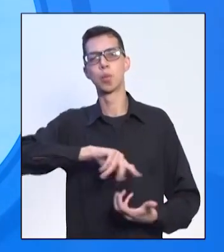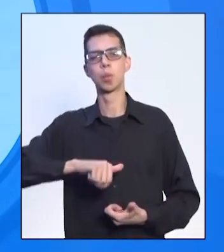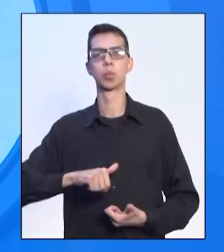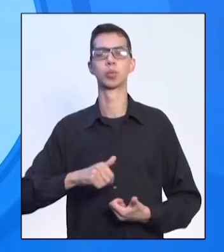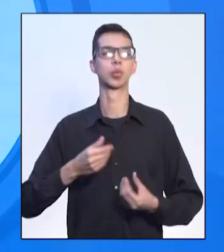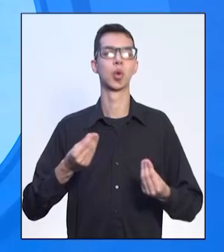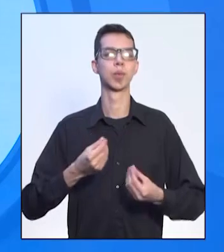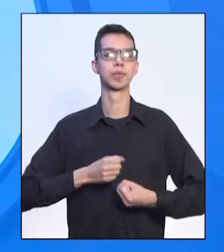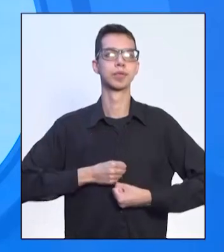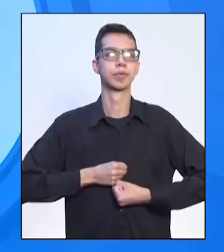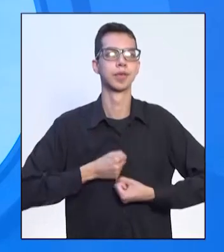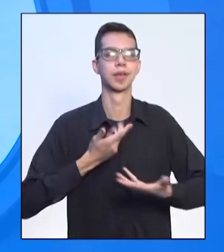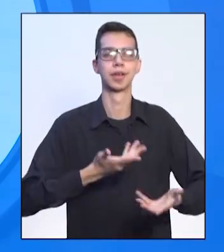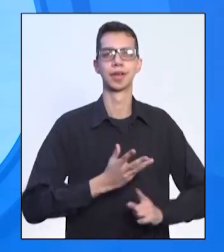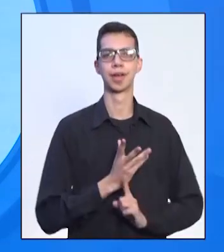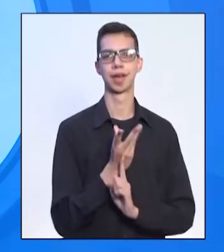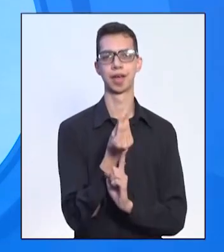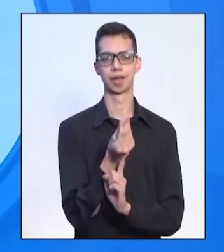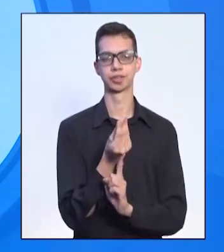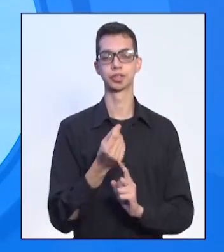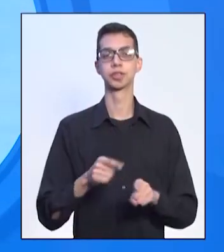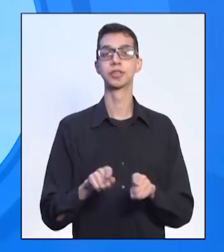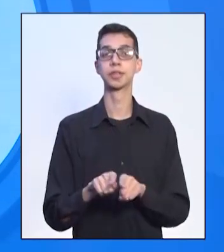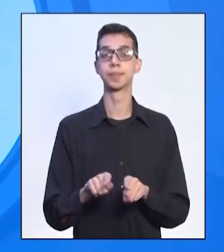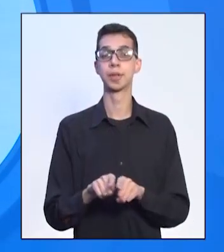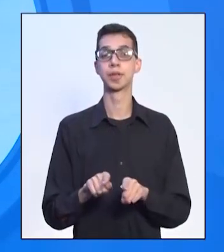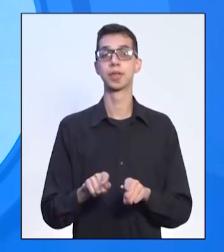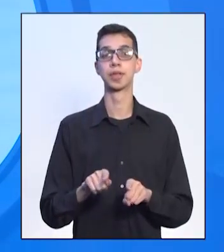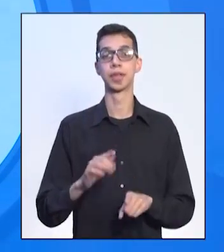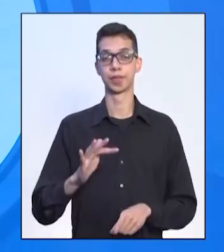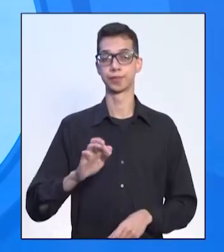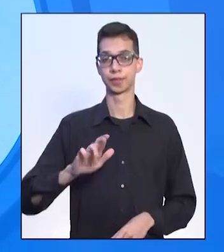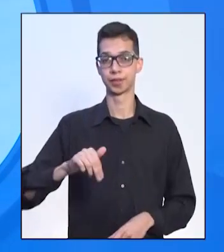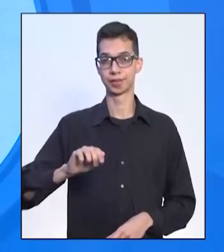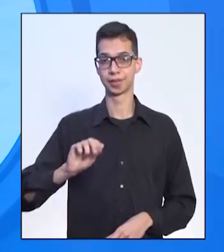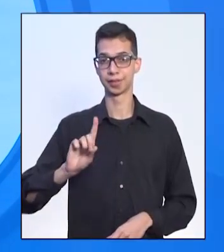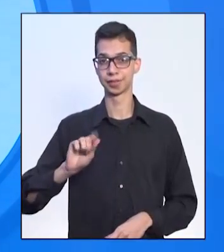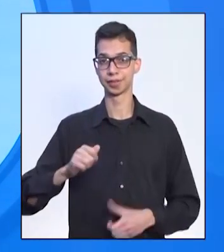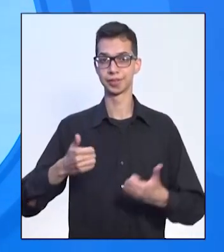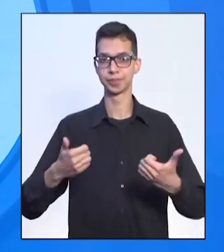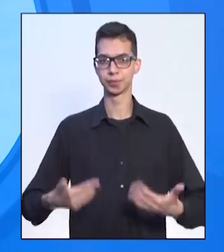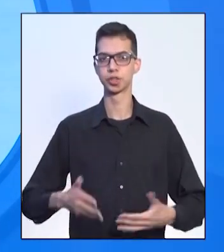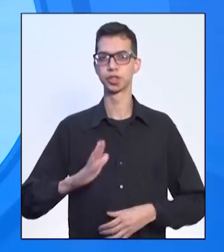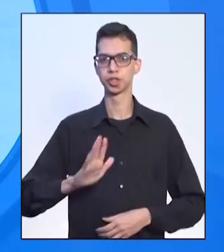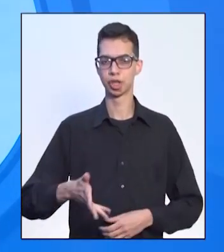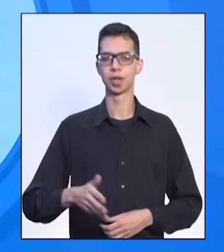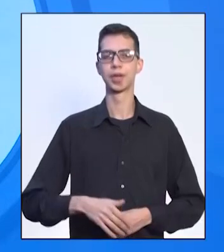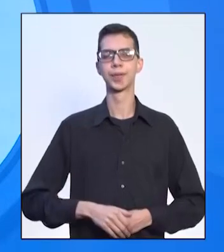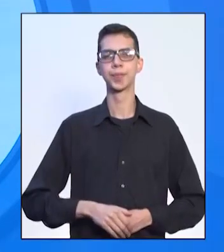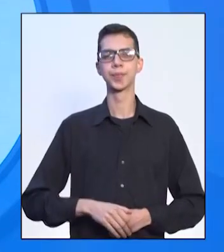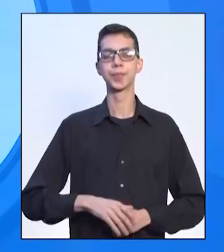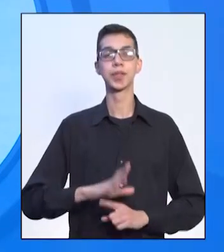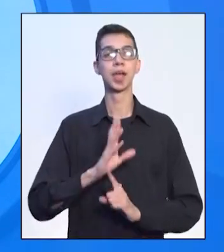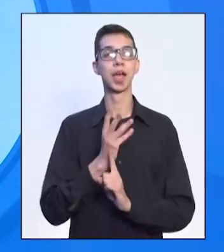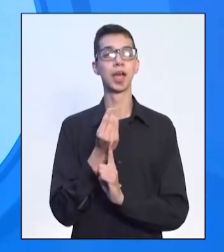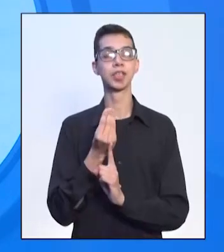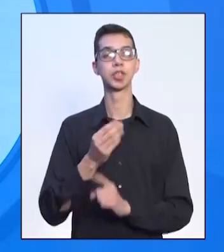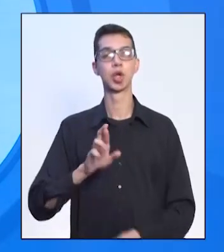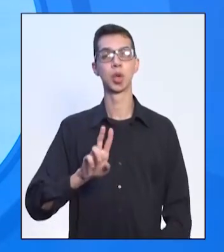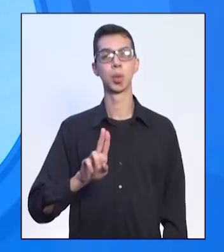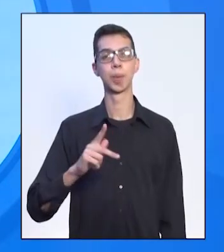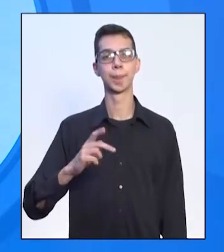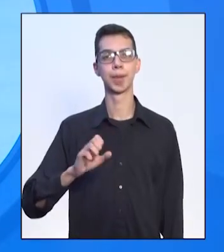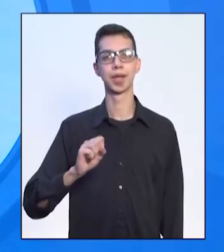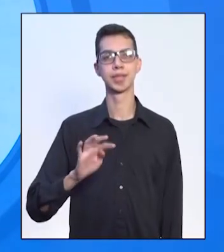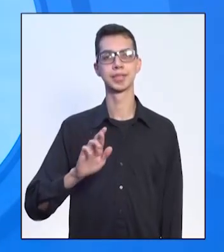pela arte. A Fernanda nos trazia isso quando ela nos trouxe aquele tour que a gente fez pelas artes rupestres, mostrando como há muitos e muitos anos